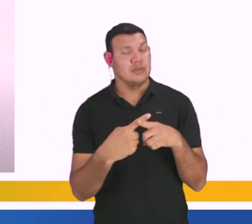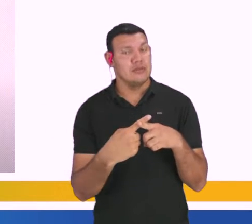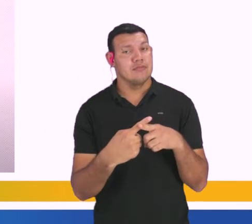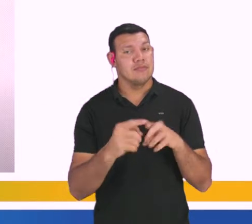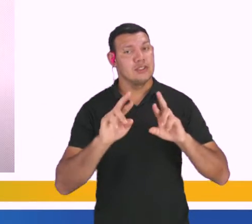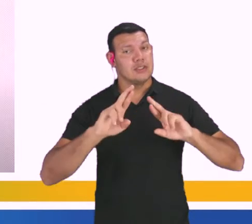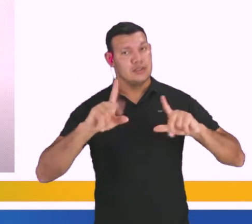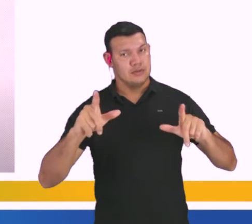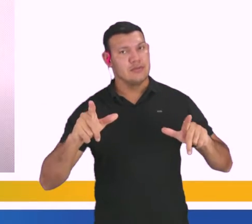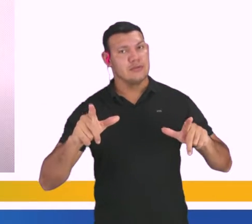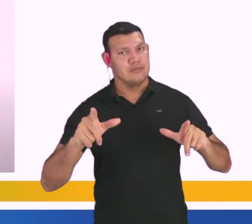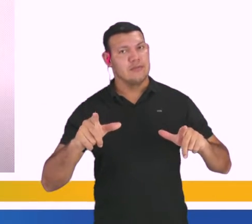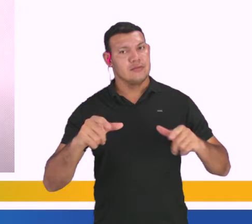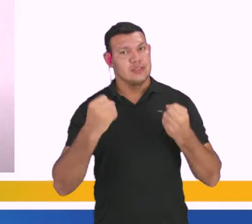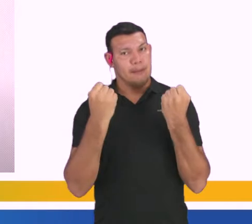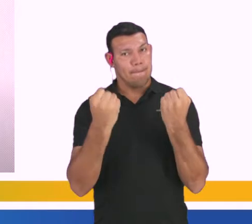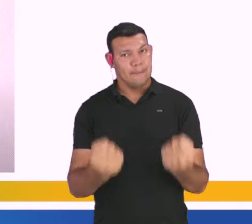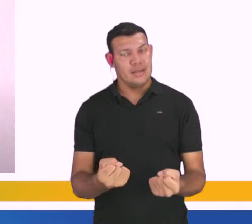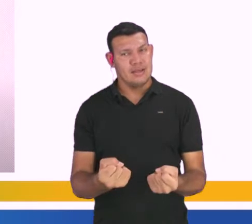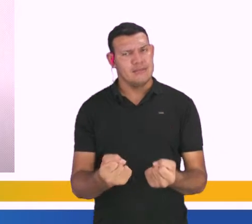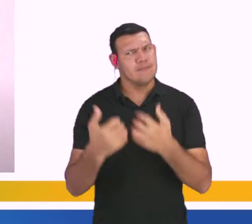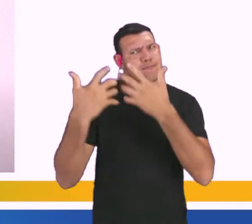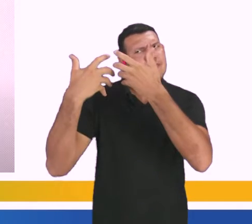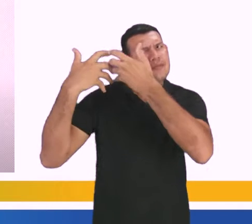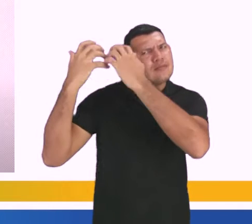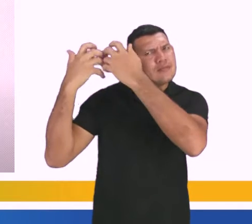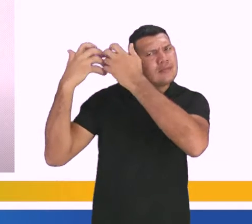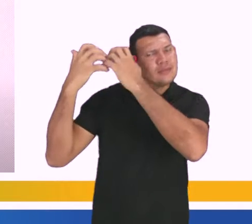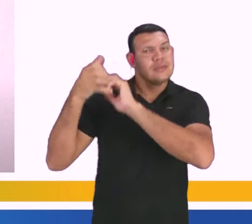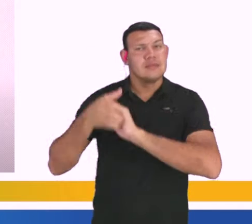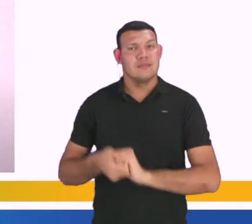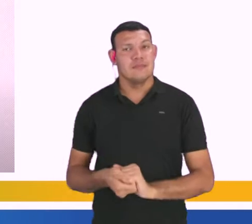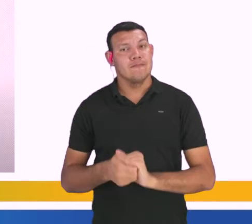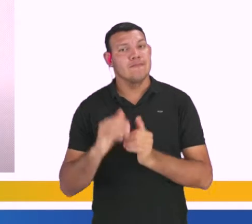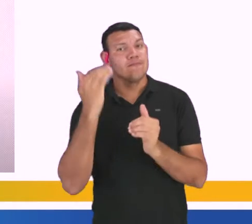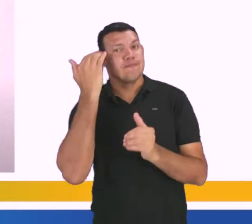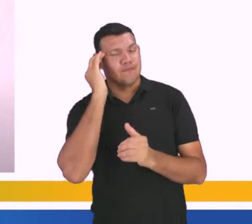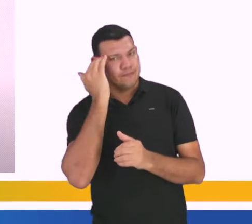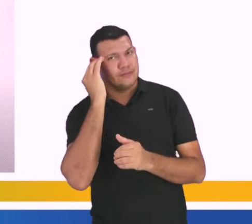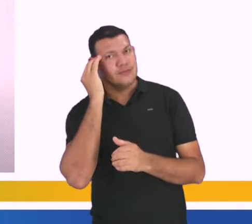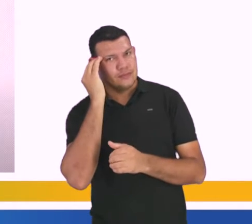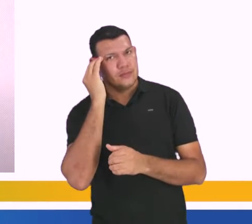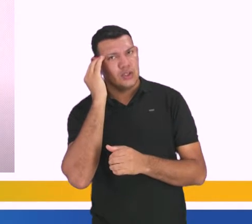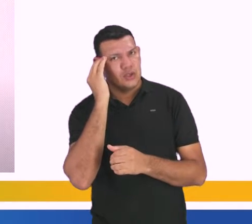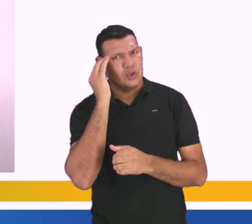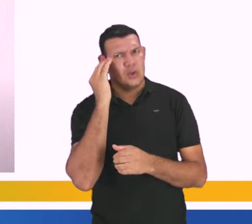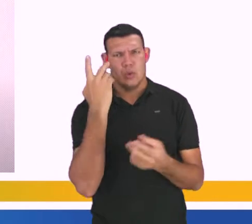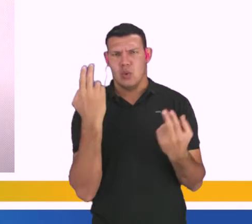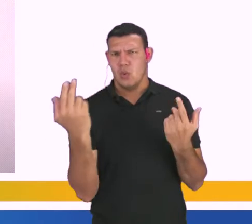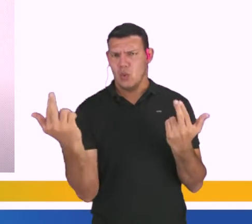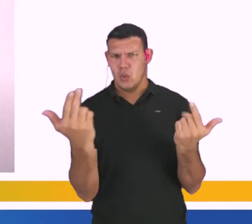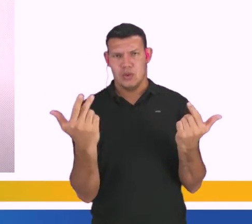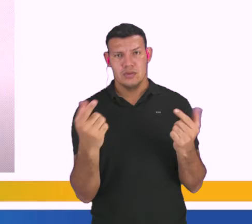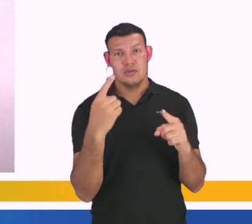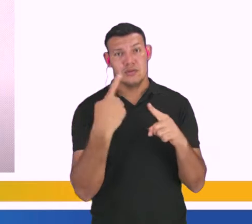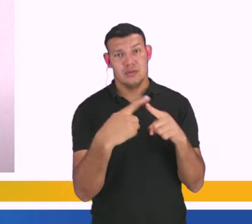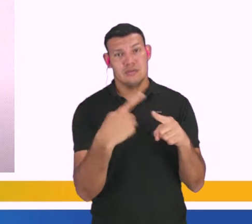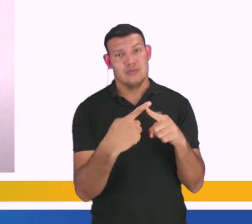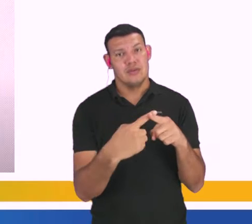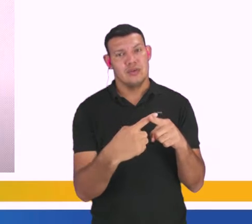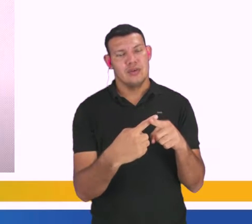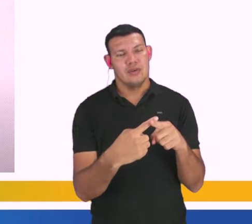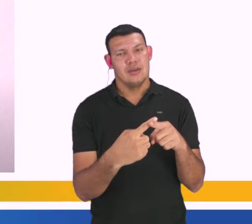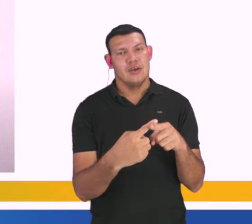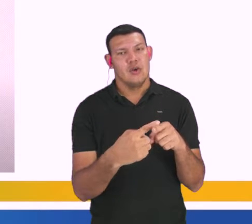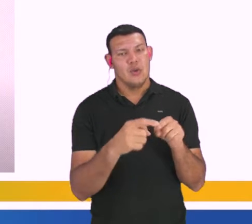de densidade. Porque se fazemos uma reflexão, a gente compreende que é o mesmo material, água, porém em dois estados. Se